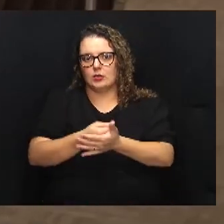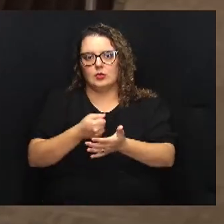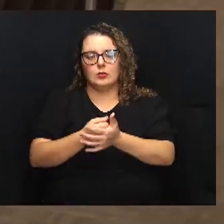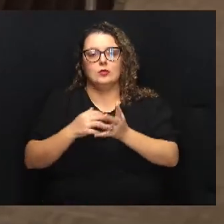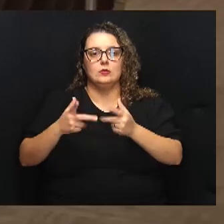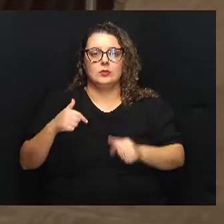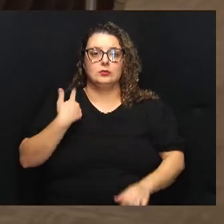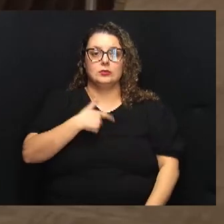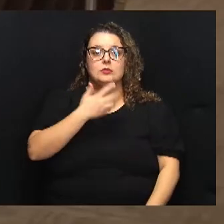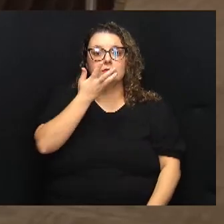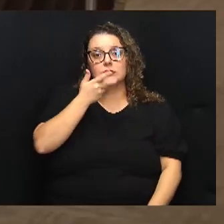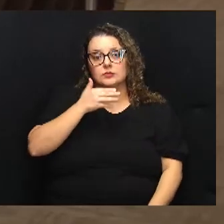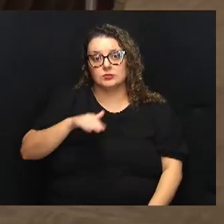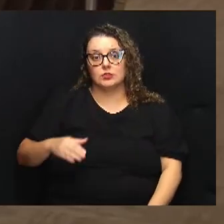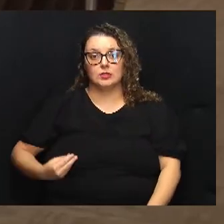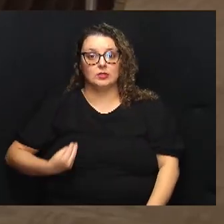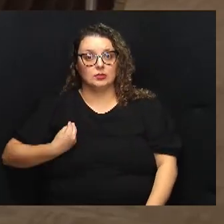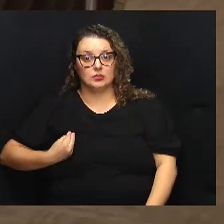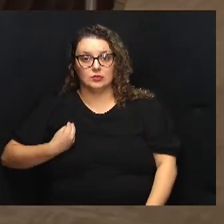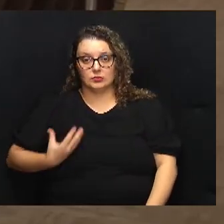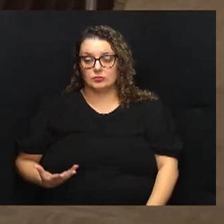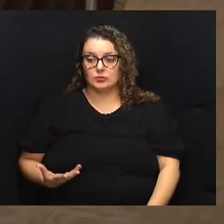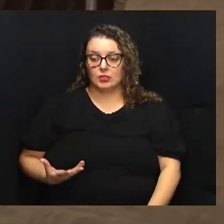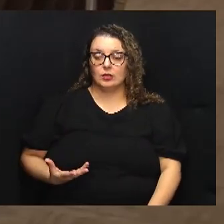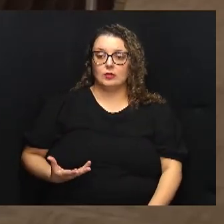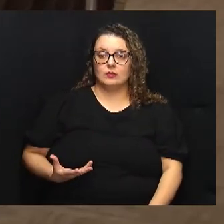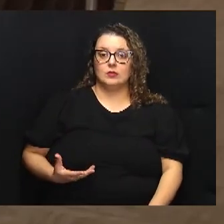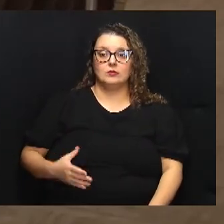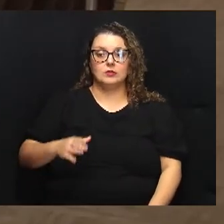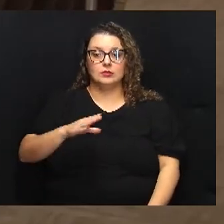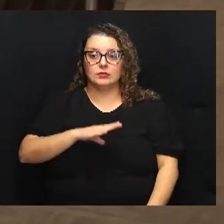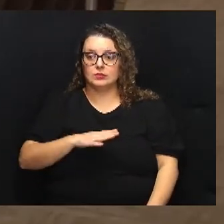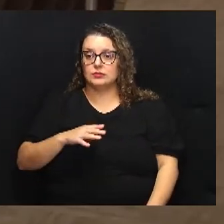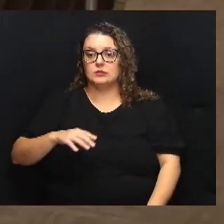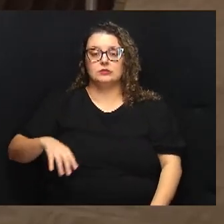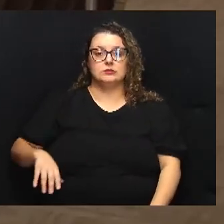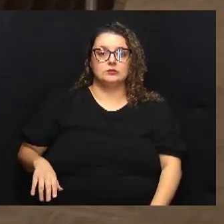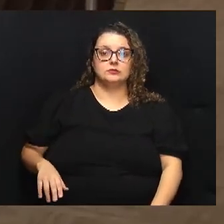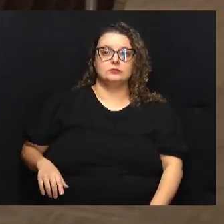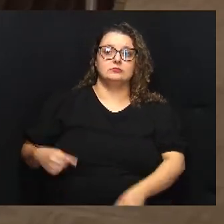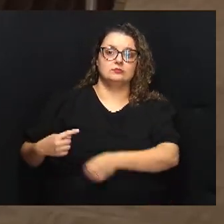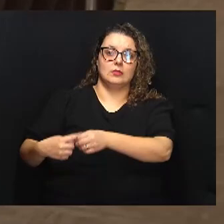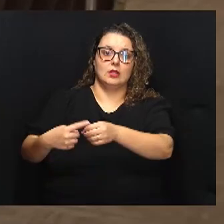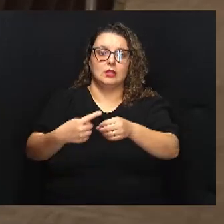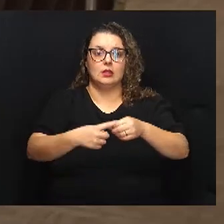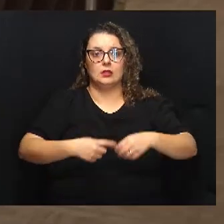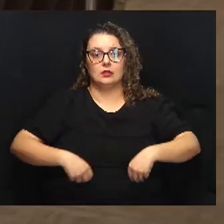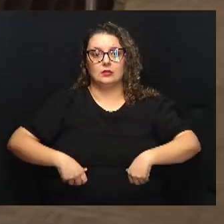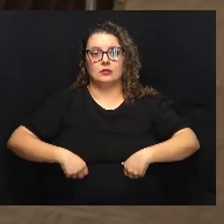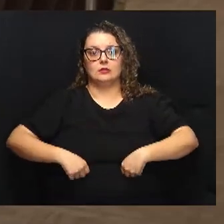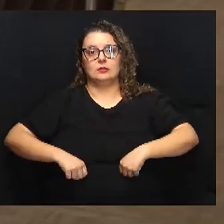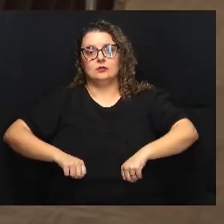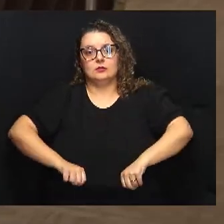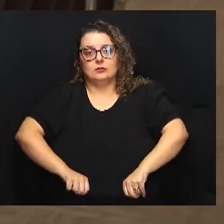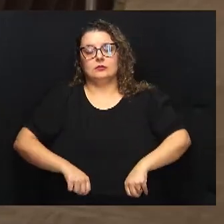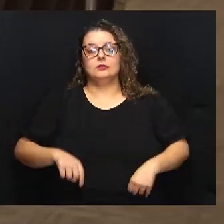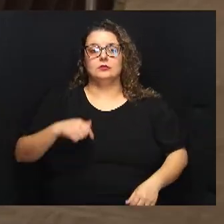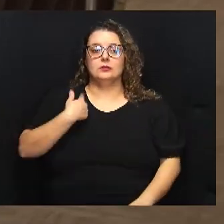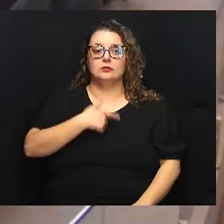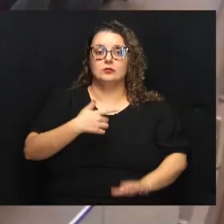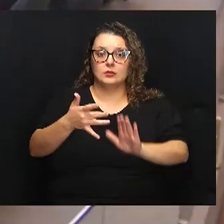nossas crianças que vivem nos municípios, nas cidades. Então, a gente pautou muito